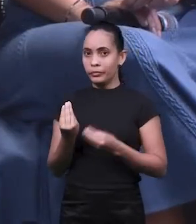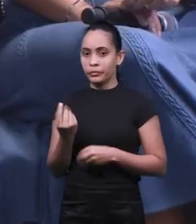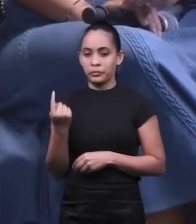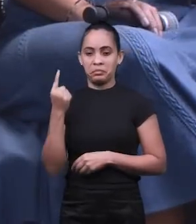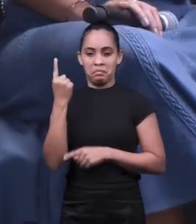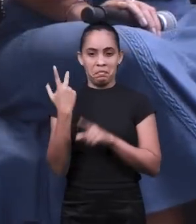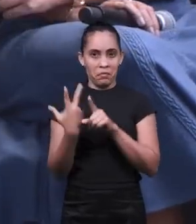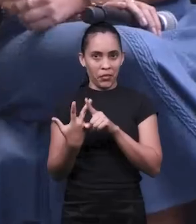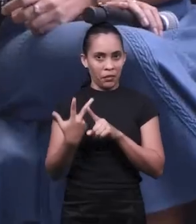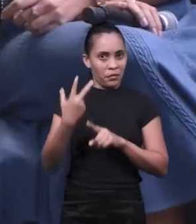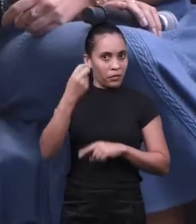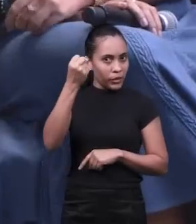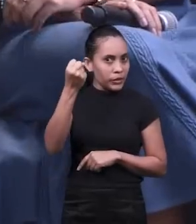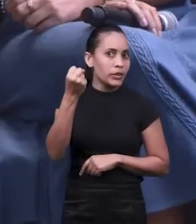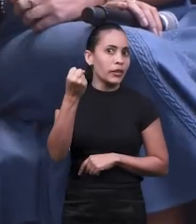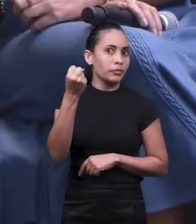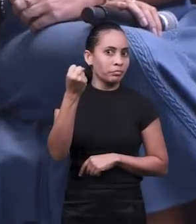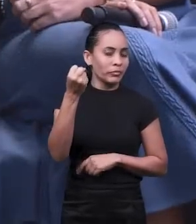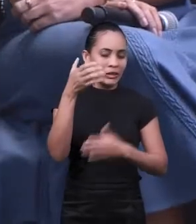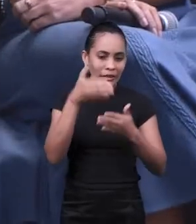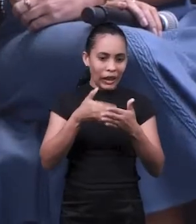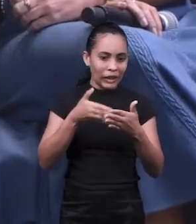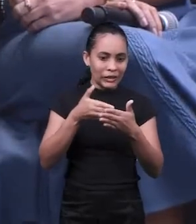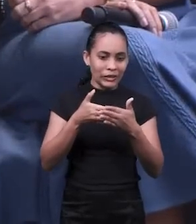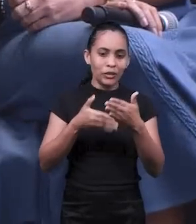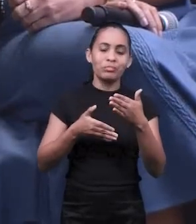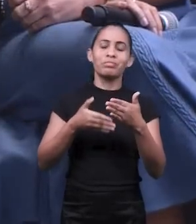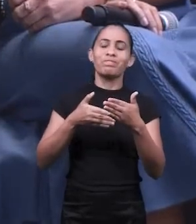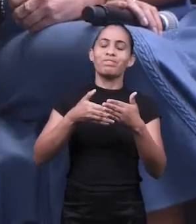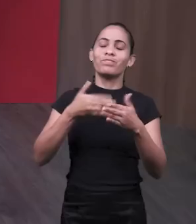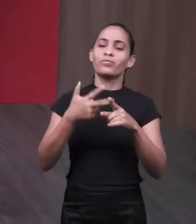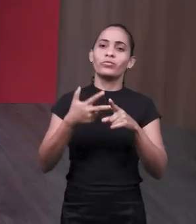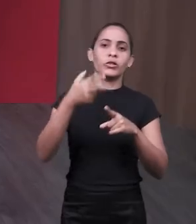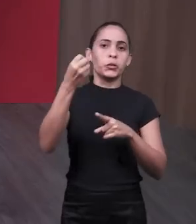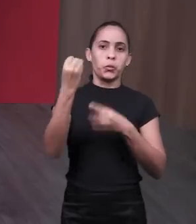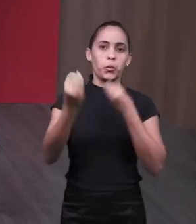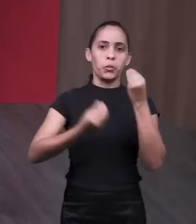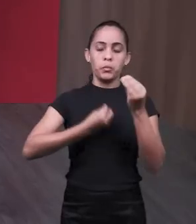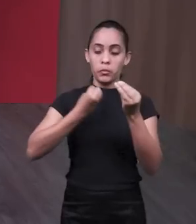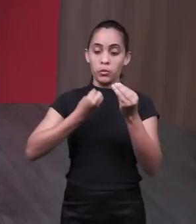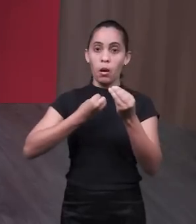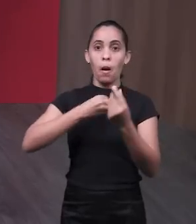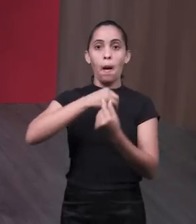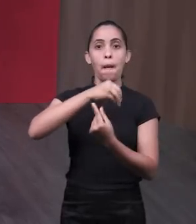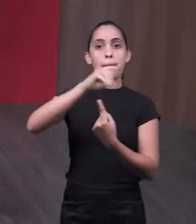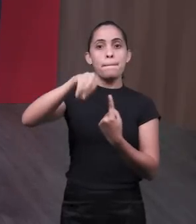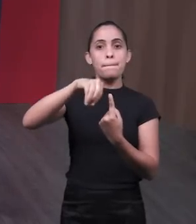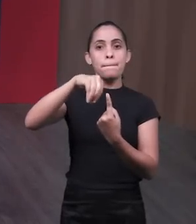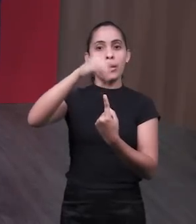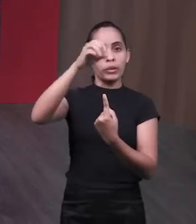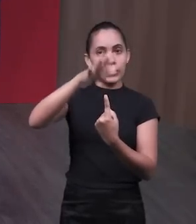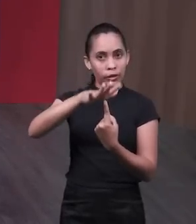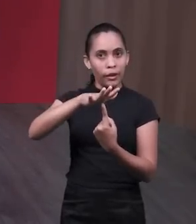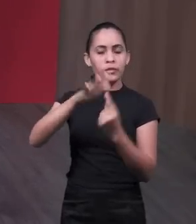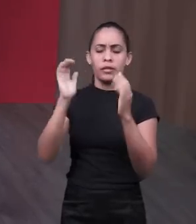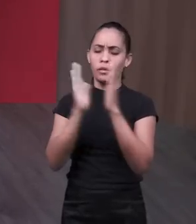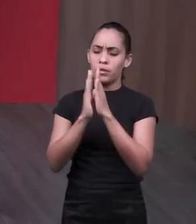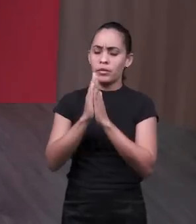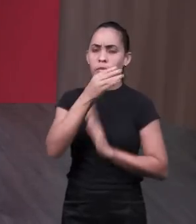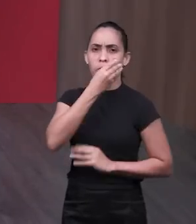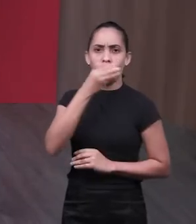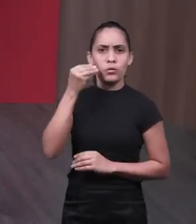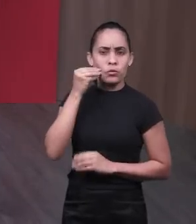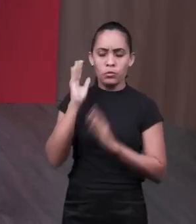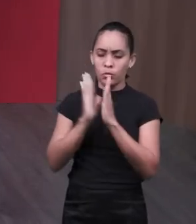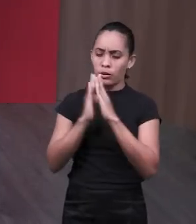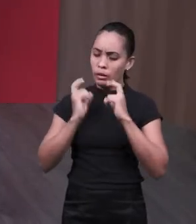de se vencer esses desafios é usando os meios de graça. A oração, o jejum, o culto,